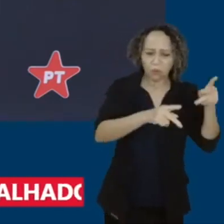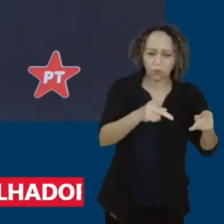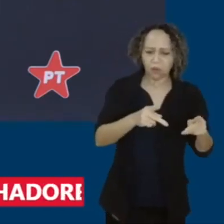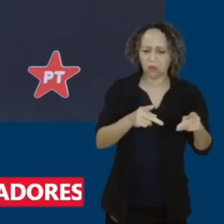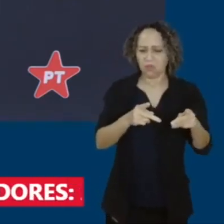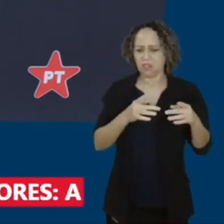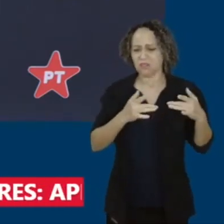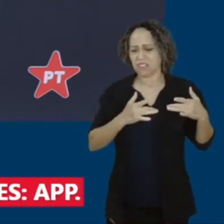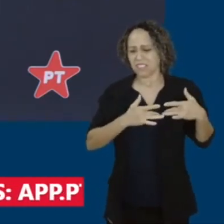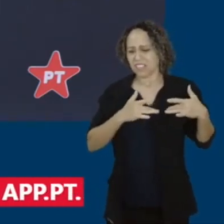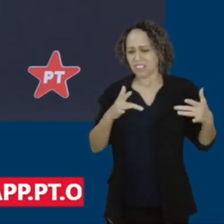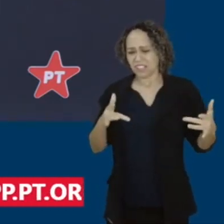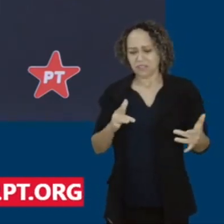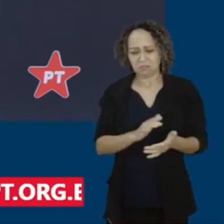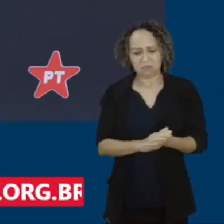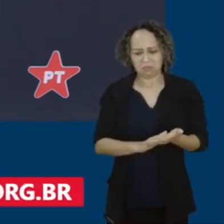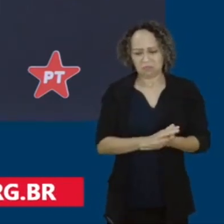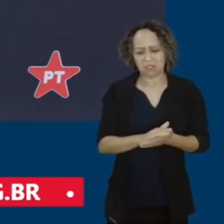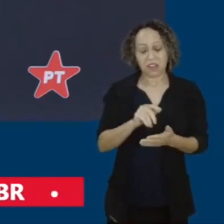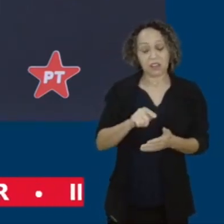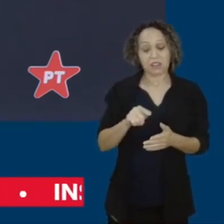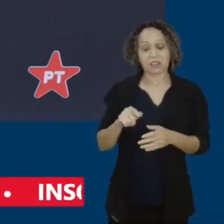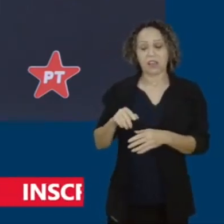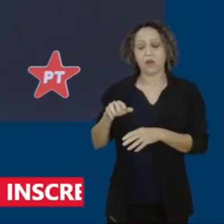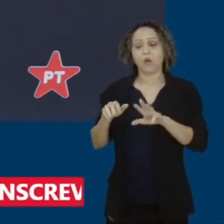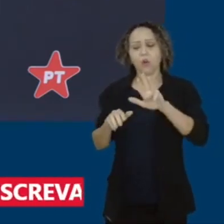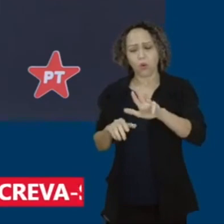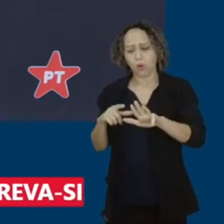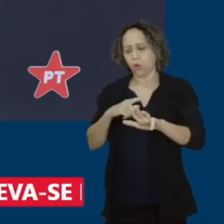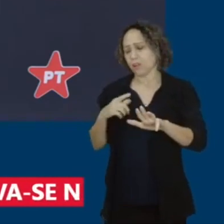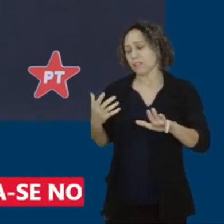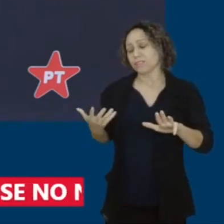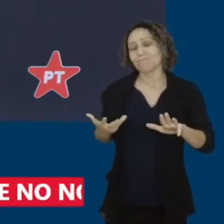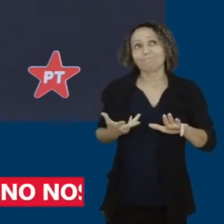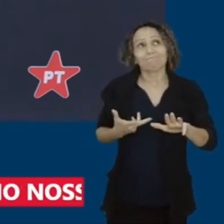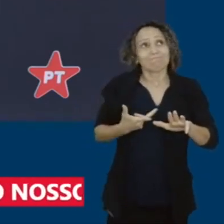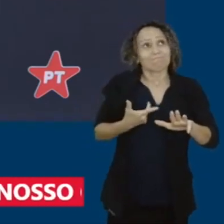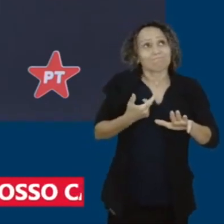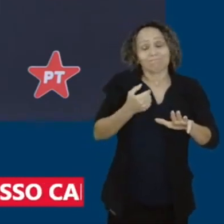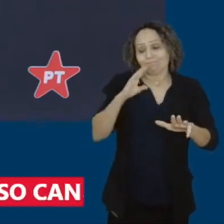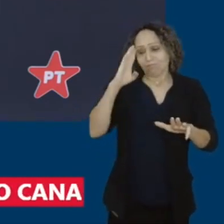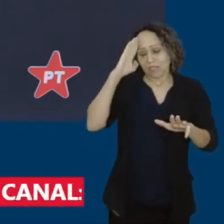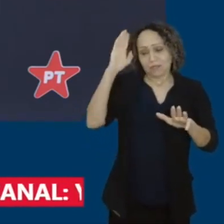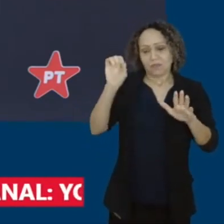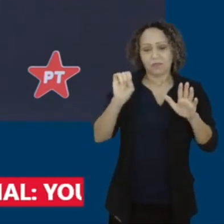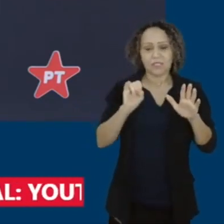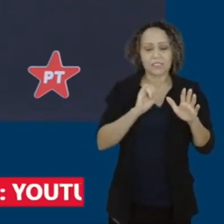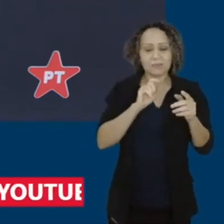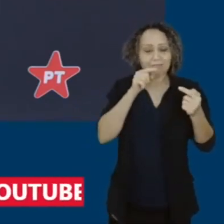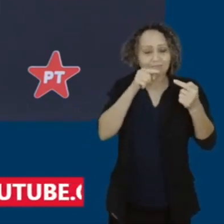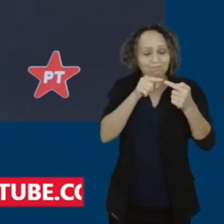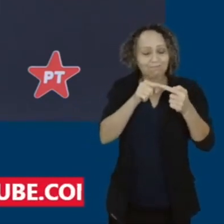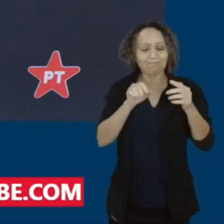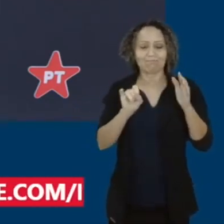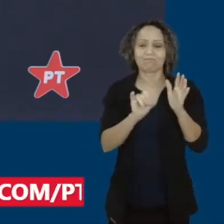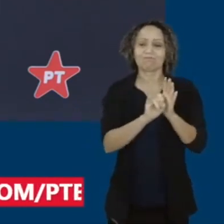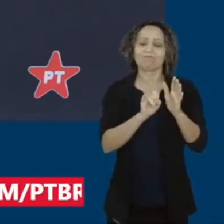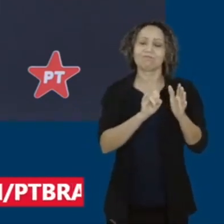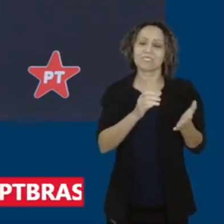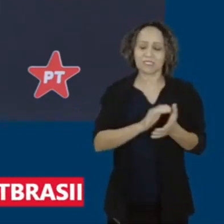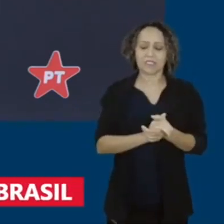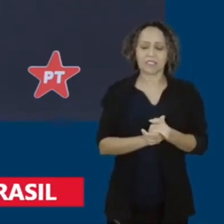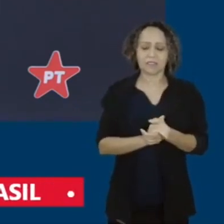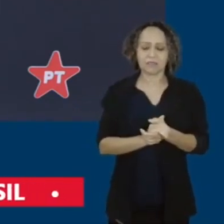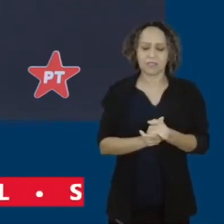de sobra, principalmente a identidade. E uma noção clara de que foi derrubado, não por